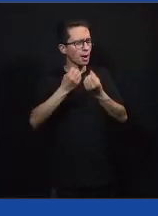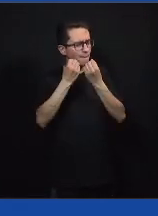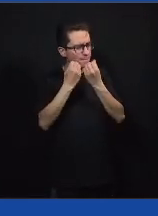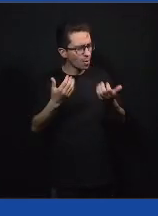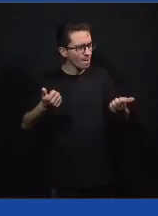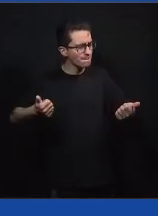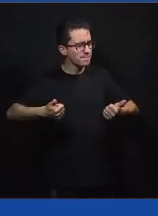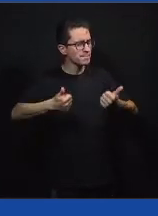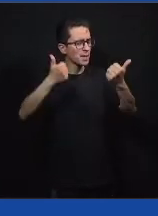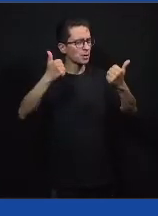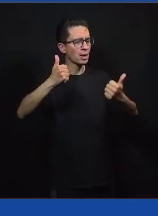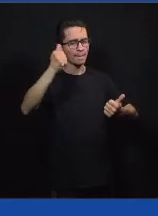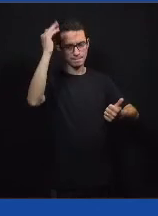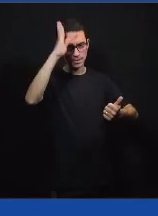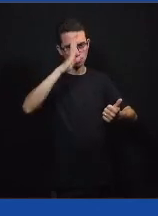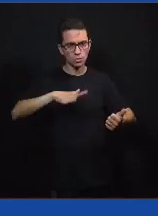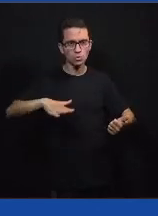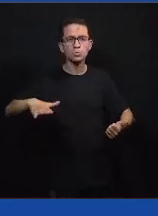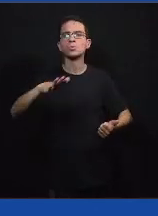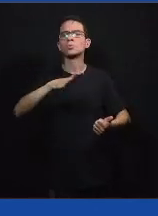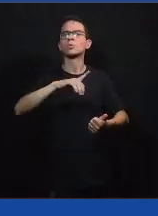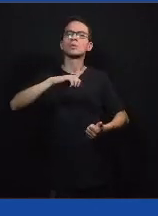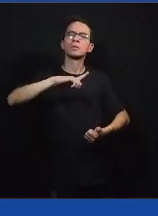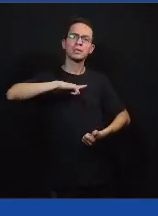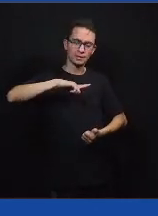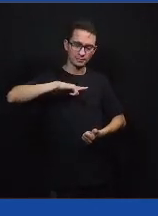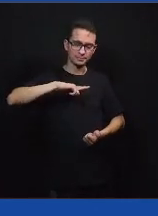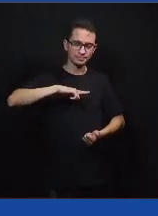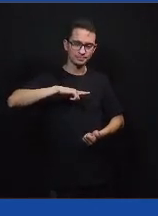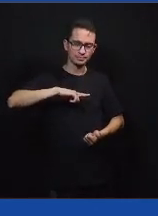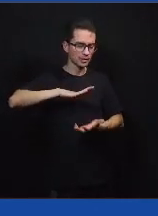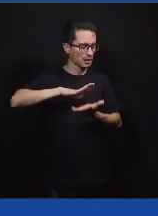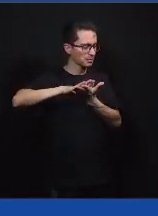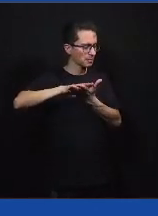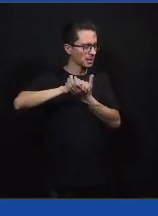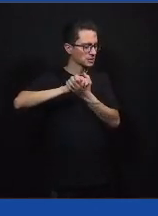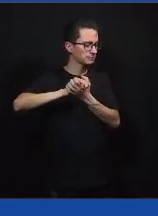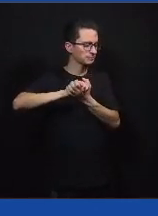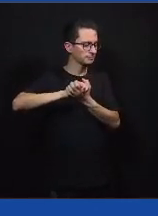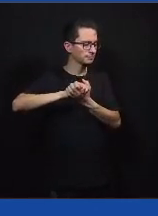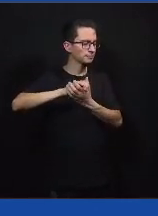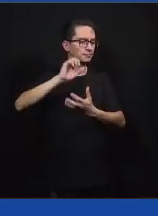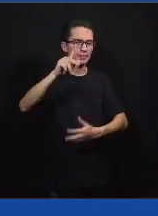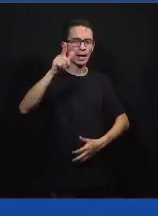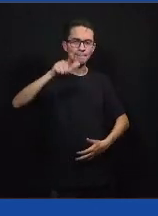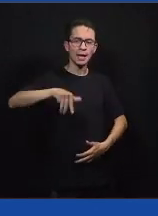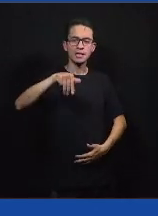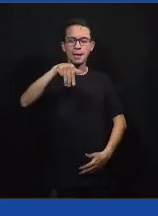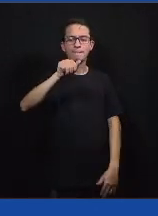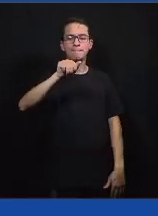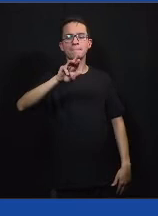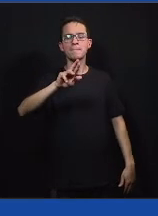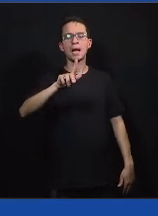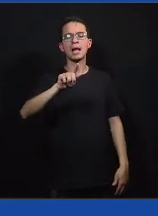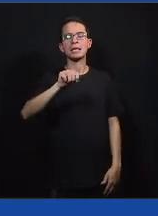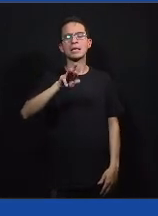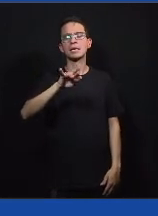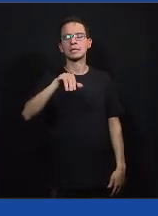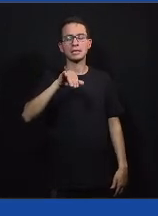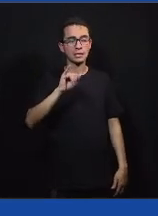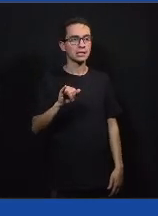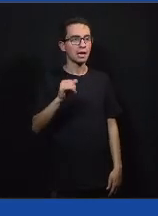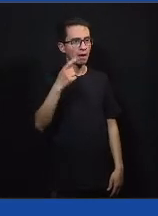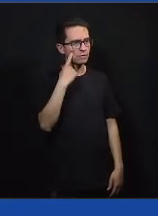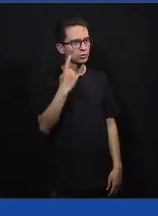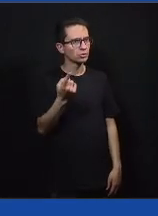maior gente boa junto melhor todo em complementando aqui né em Matão também